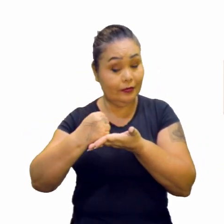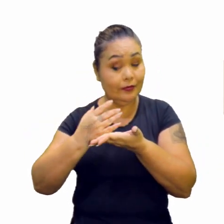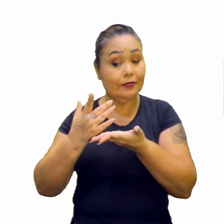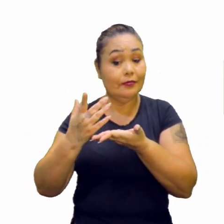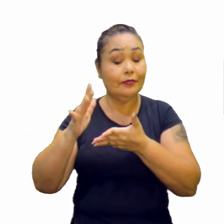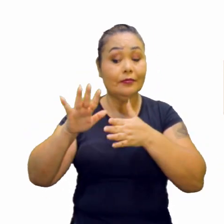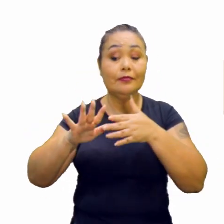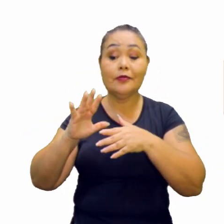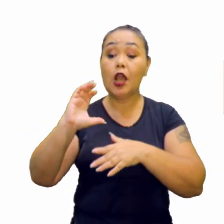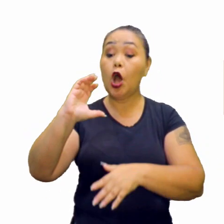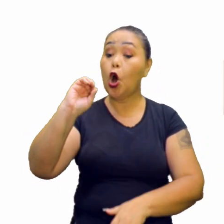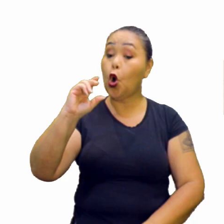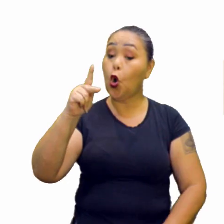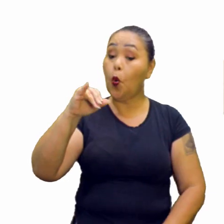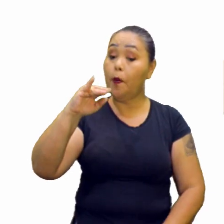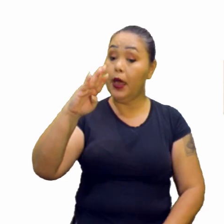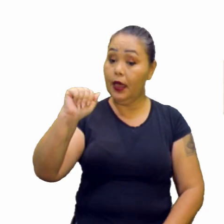copaíba,